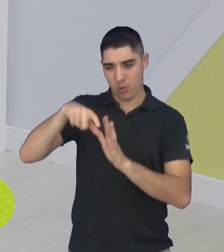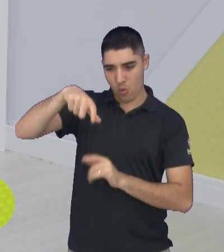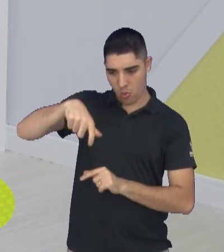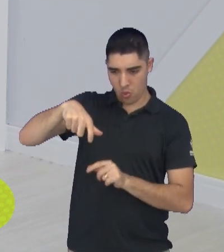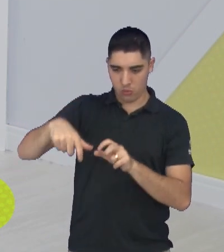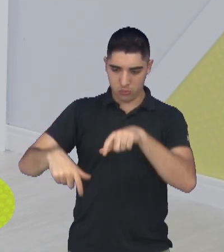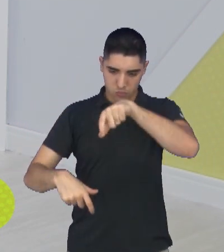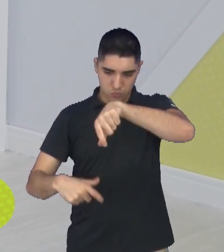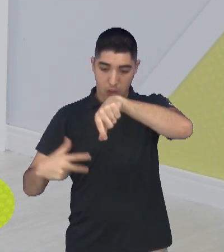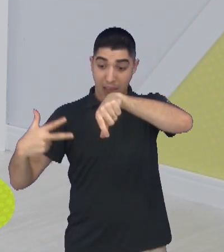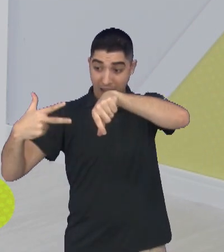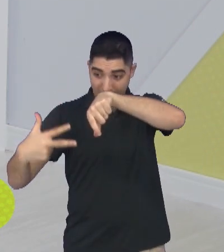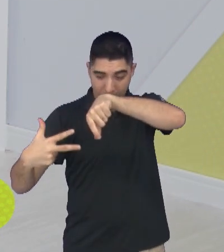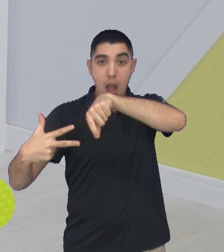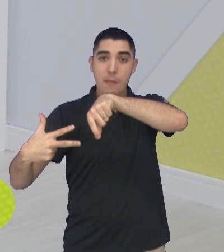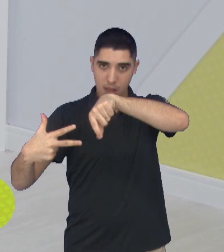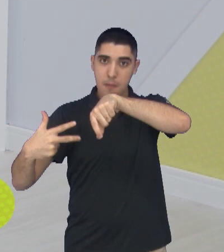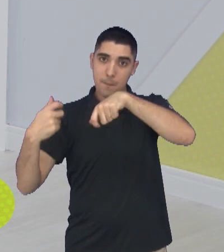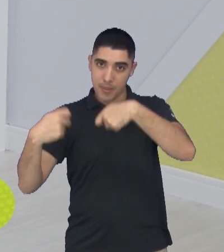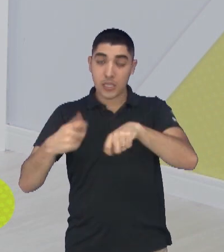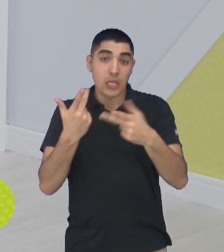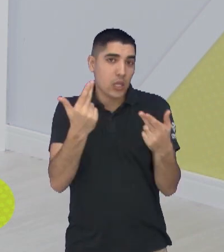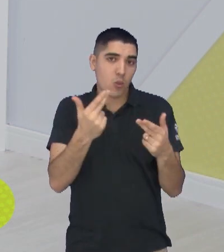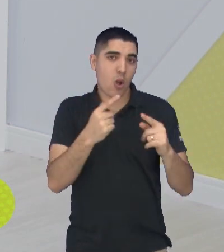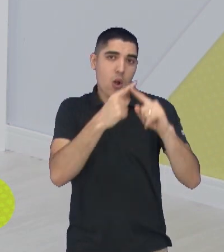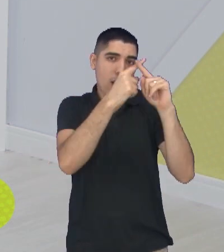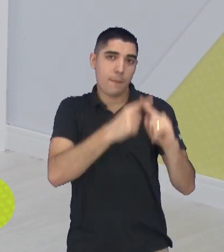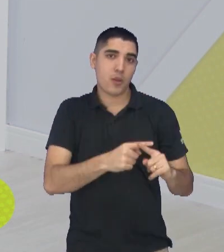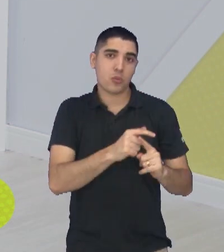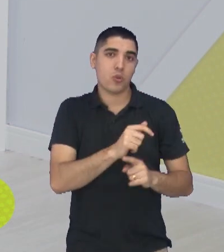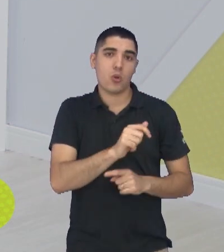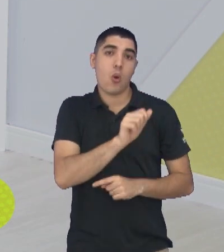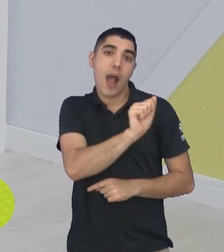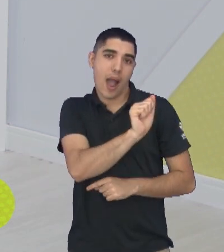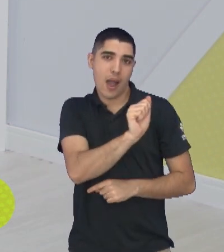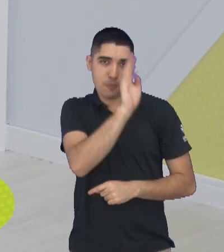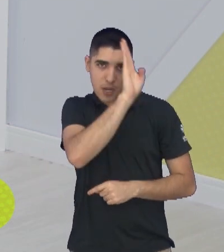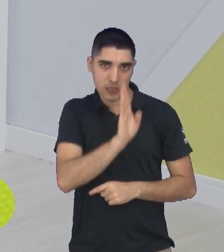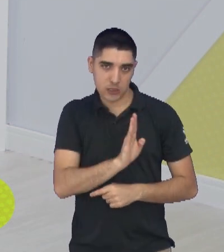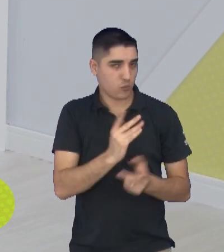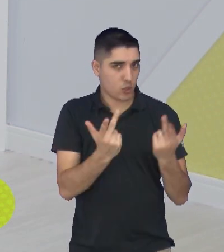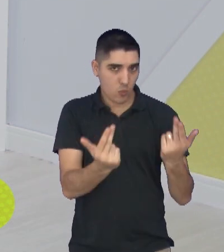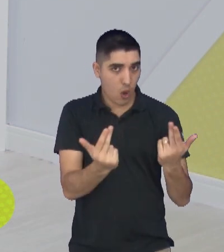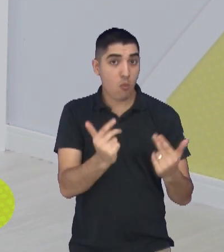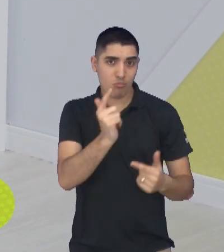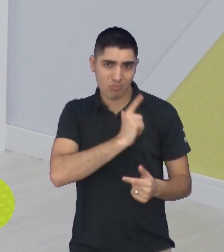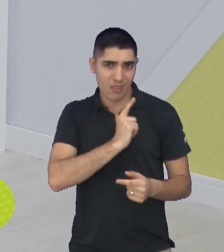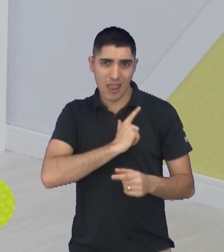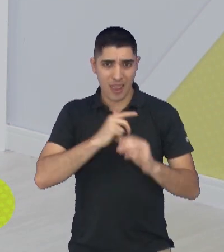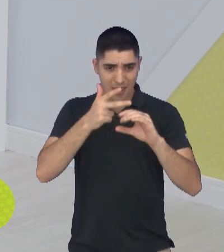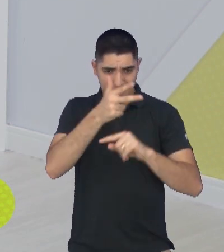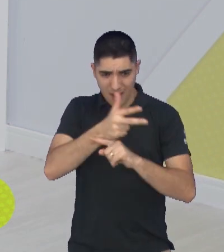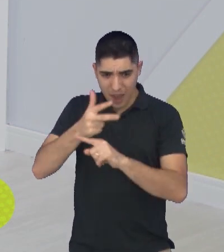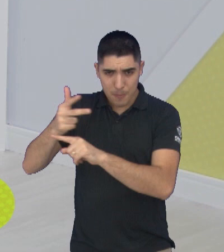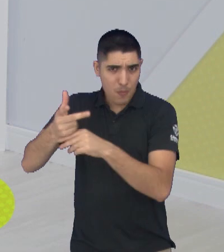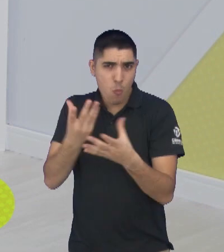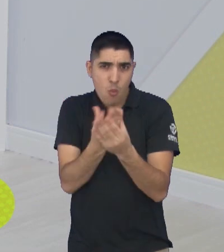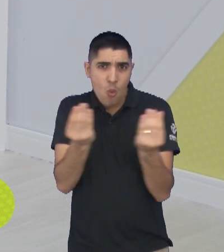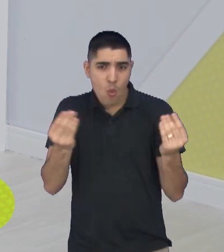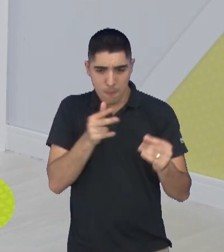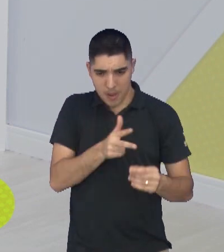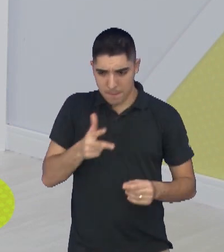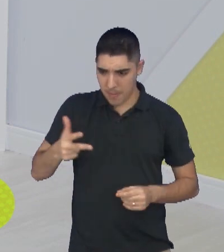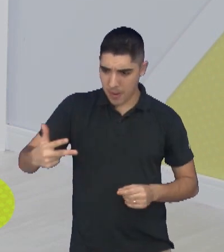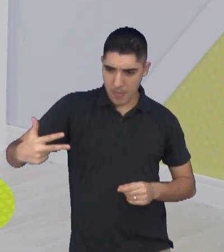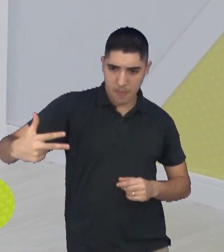as câmeras, como é na Série A1 do brasileiro, na Série A. Tem várias câmeras. Eu não sei se lá tinha. E teria que ter